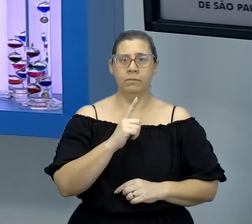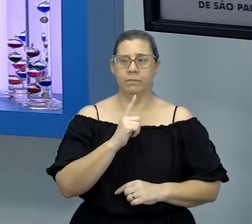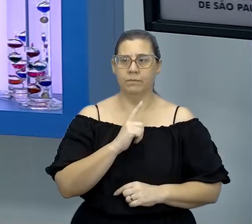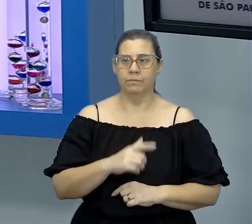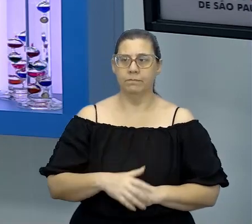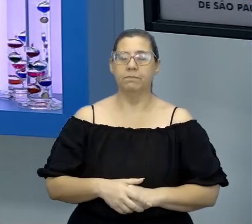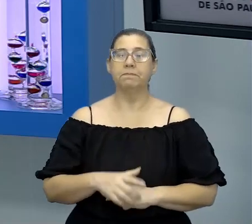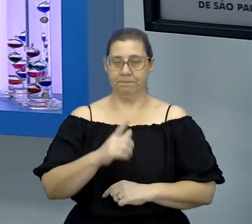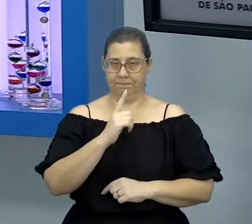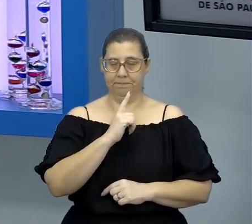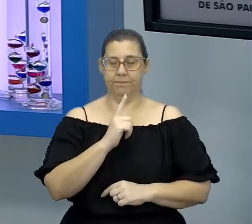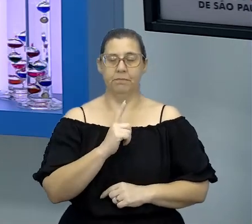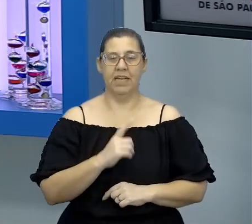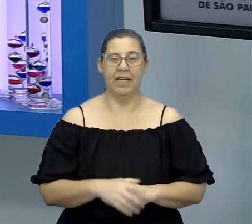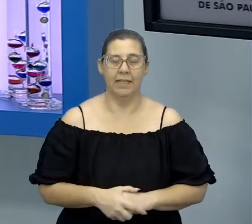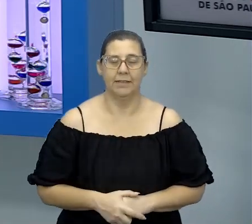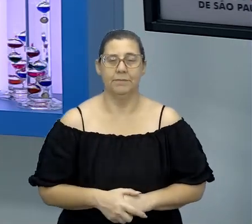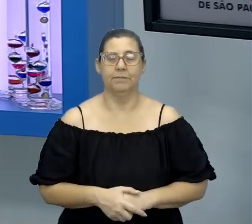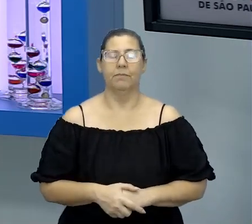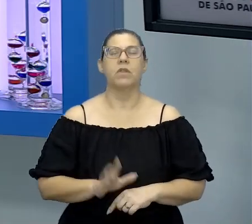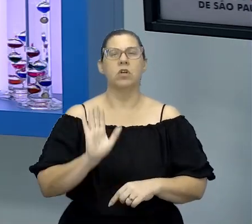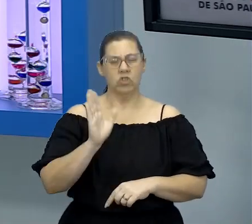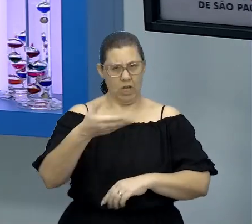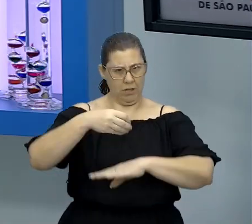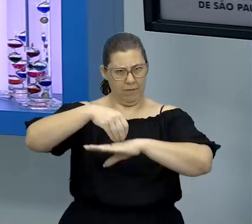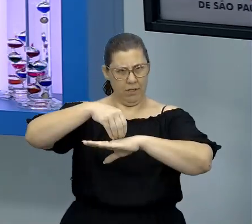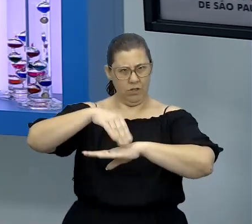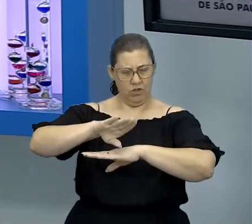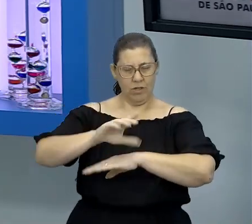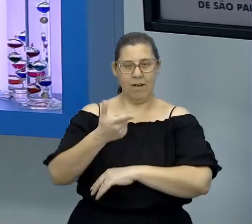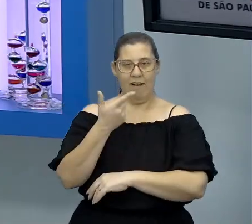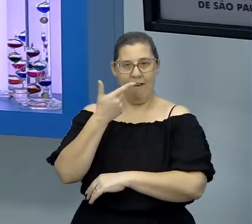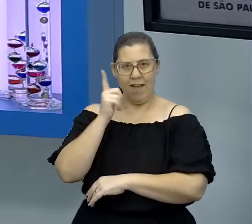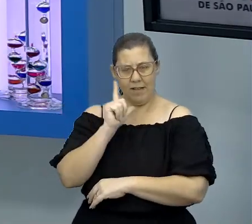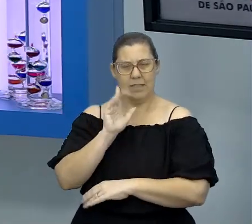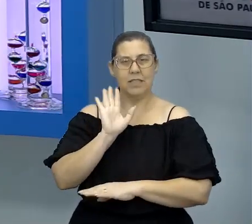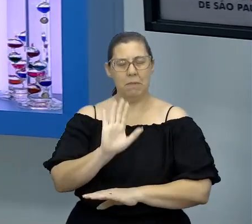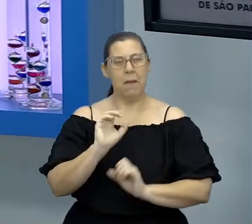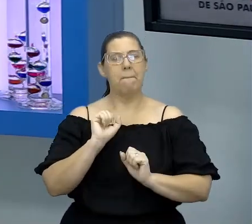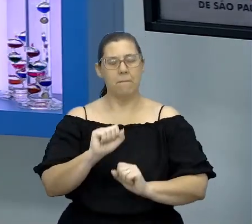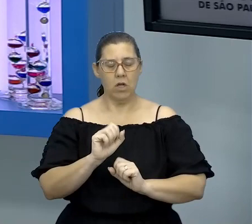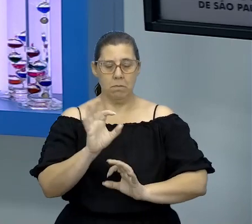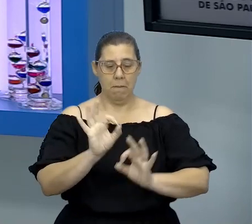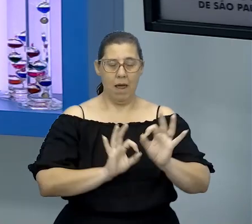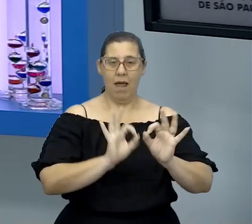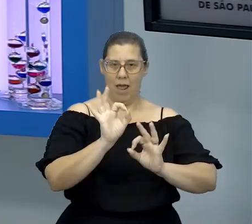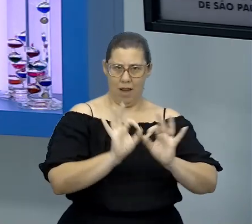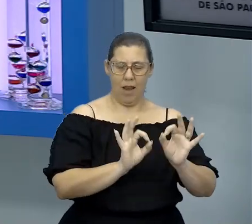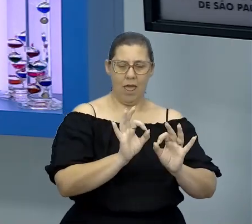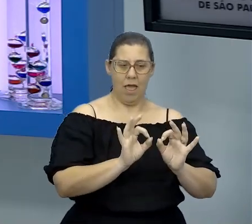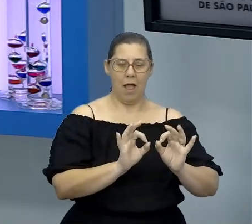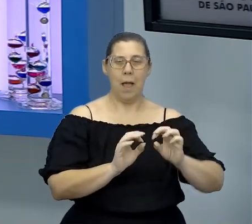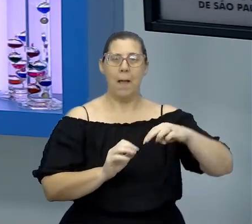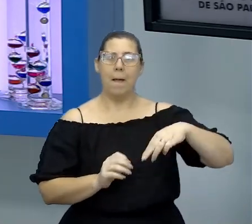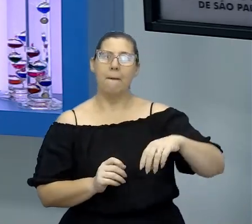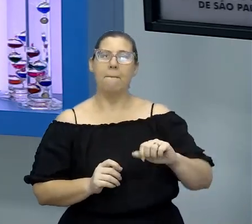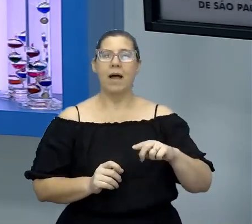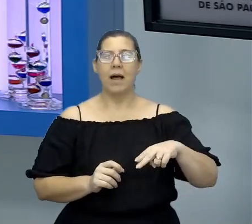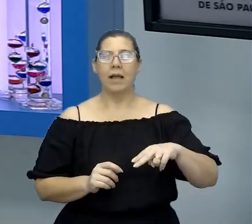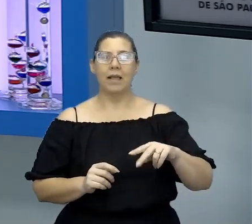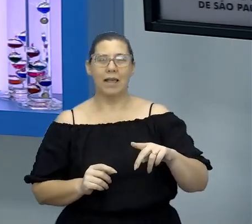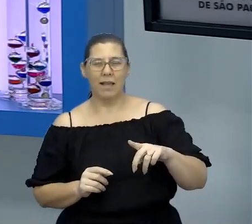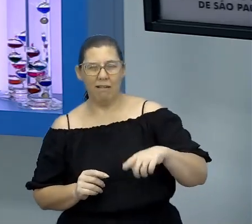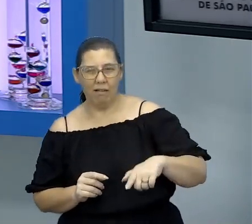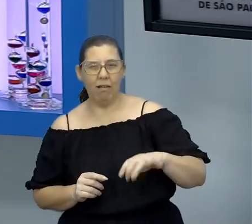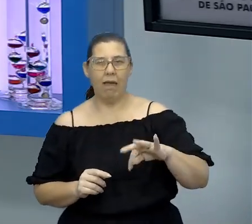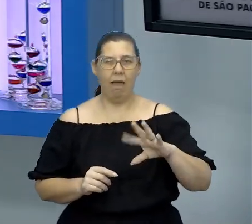manuais, eu já tinha deixado essa sugestão anteriormente, mas vocês podem fazer maquetes, né, de construções